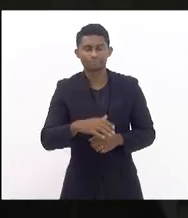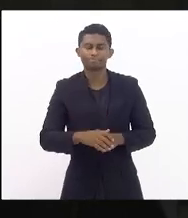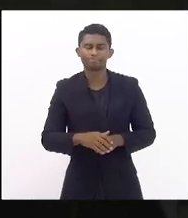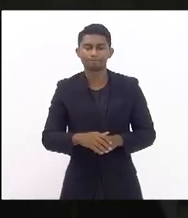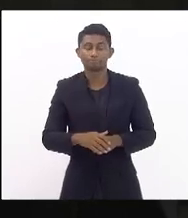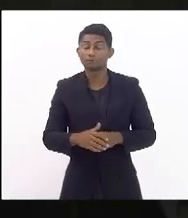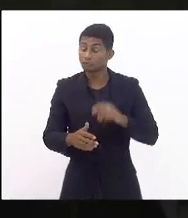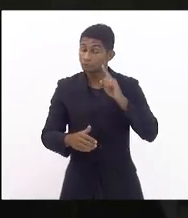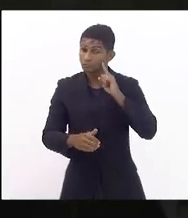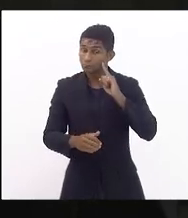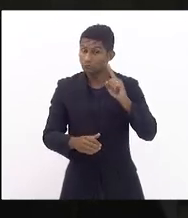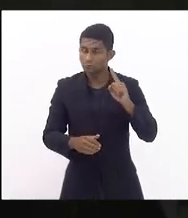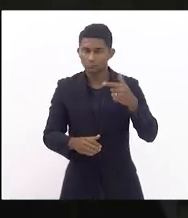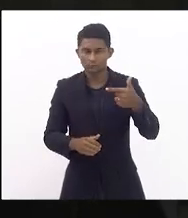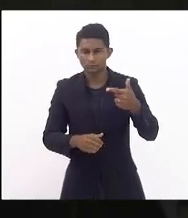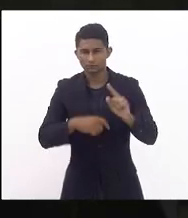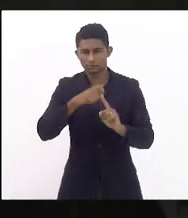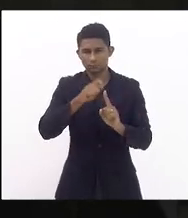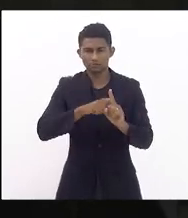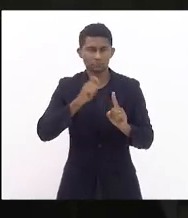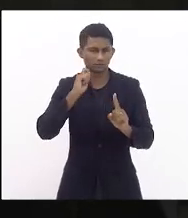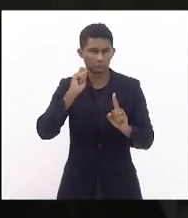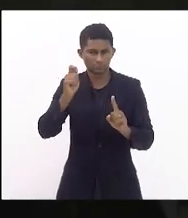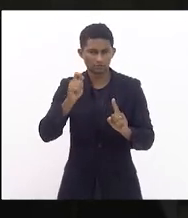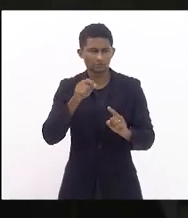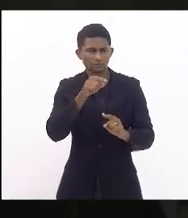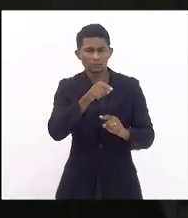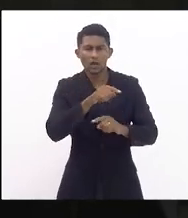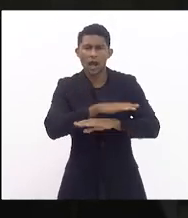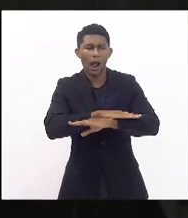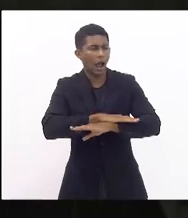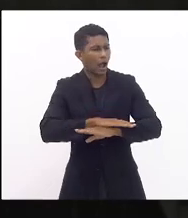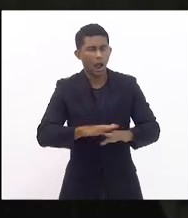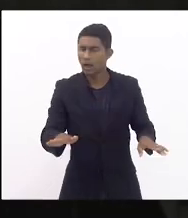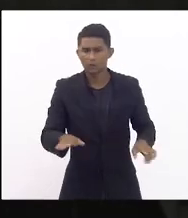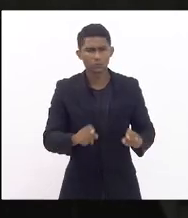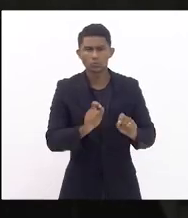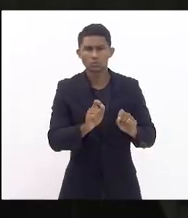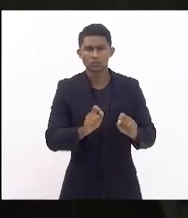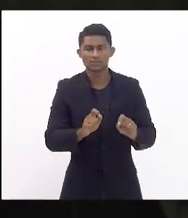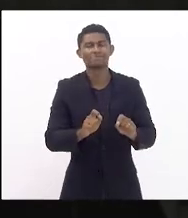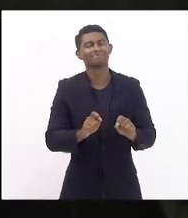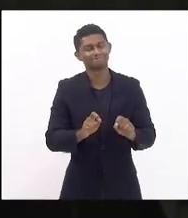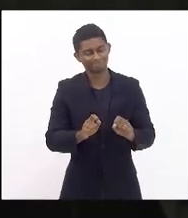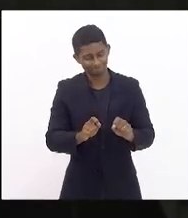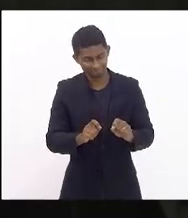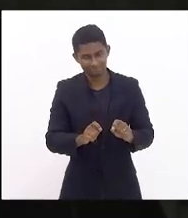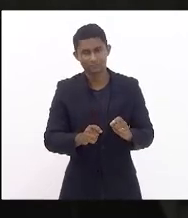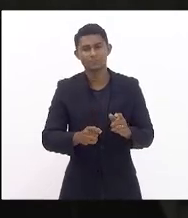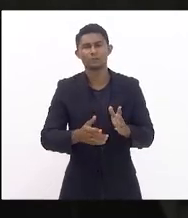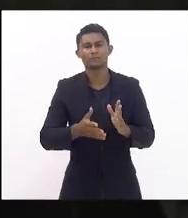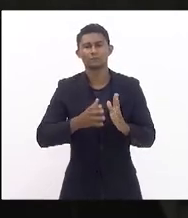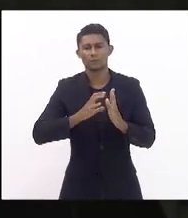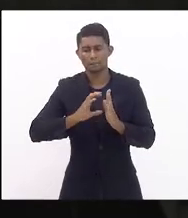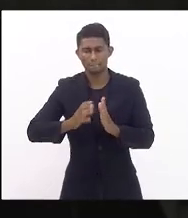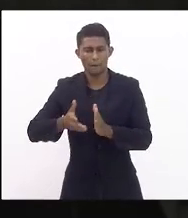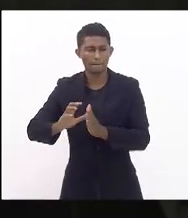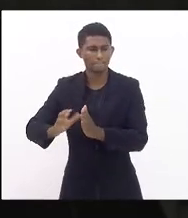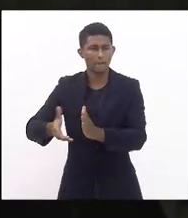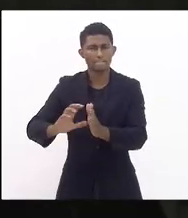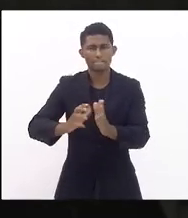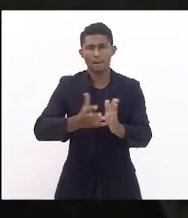acaba definitivamente a janela de filiação para os mais